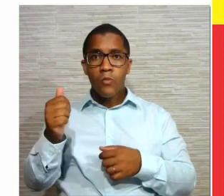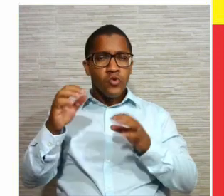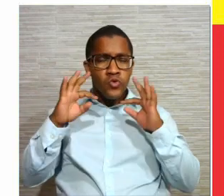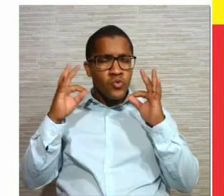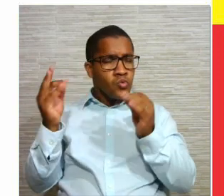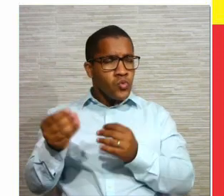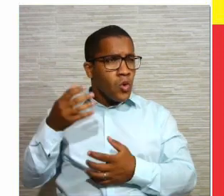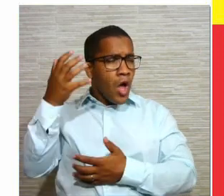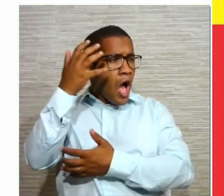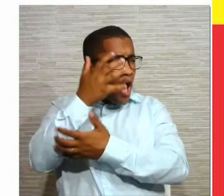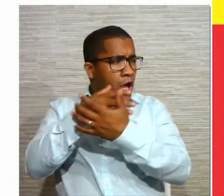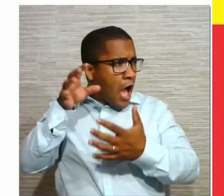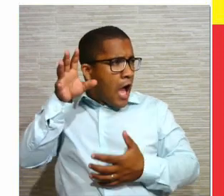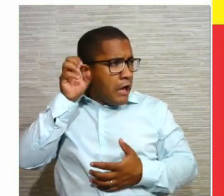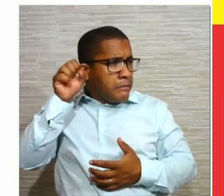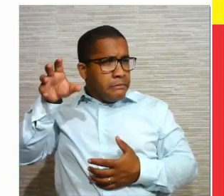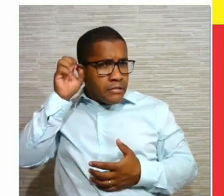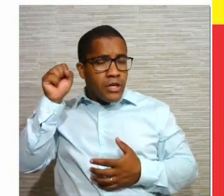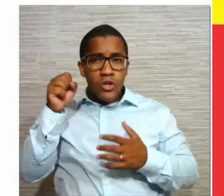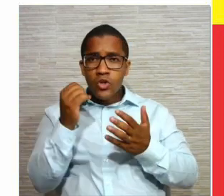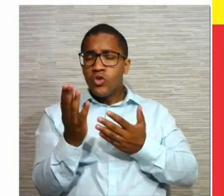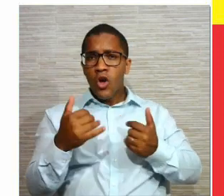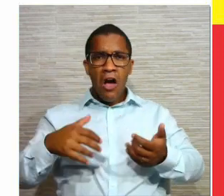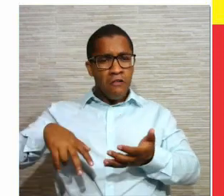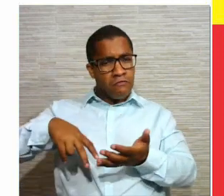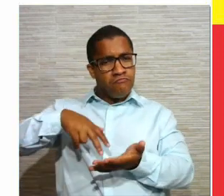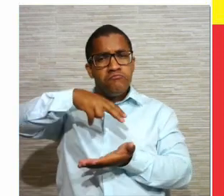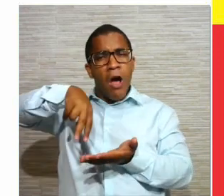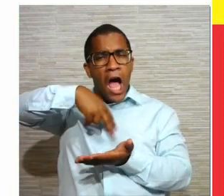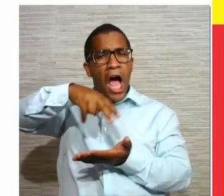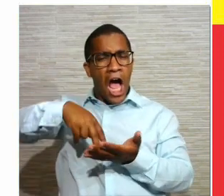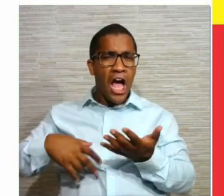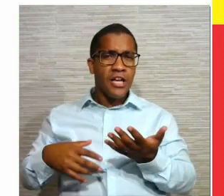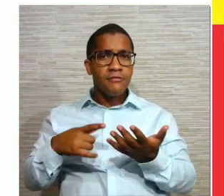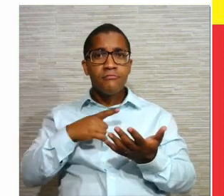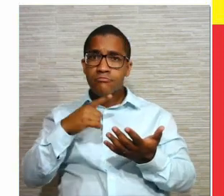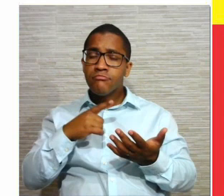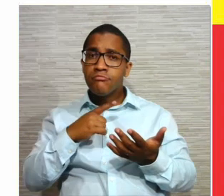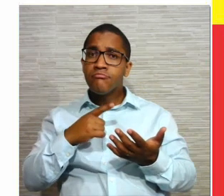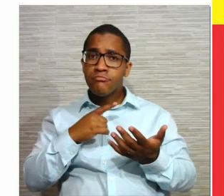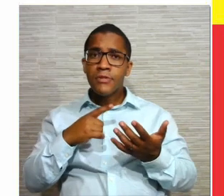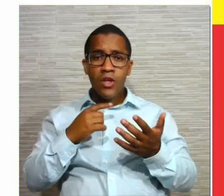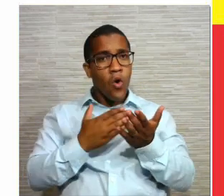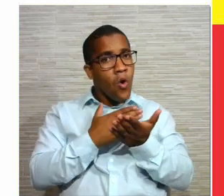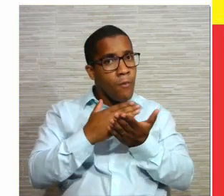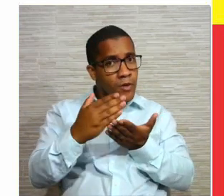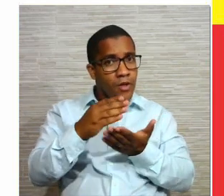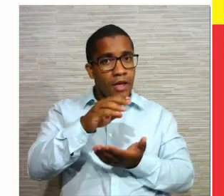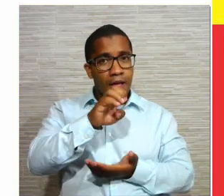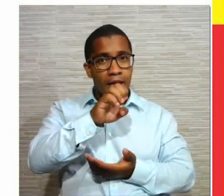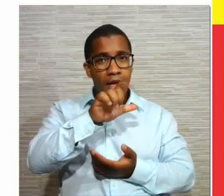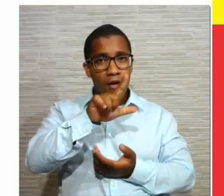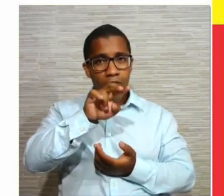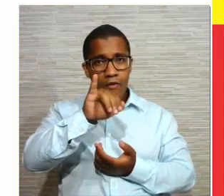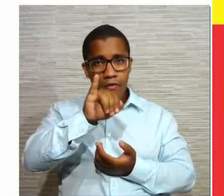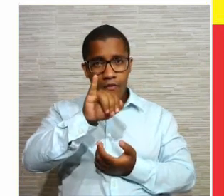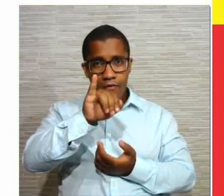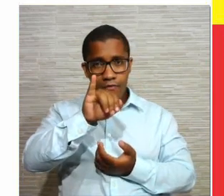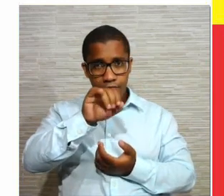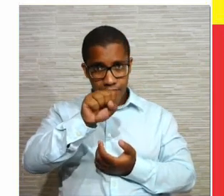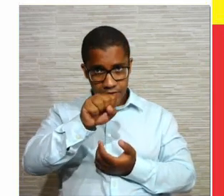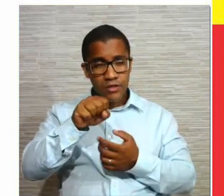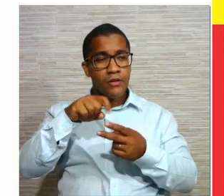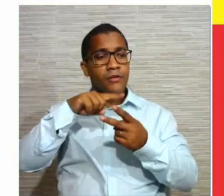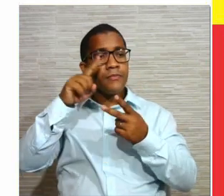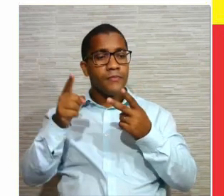por um bom tempo. Que fazia a juventude dançar sem parar, começando com Elvis Presley depois, né, seguido por